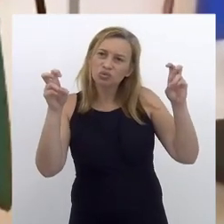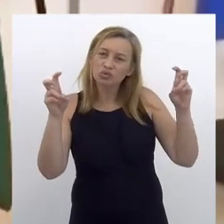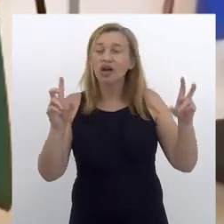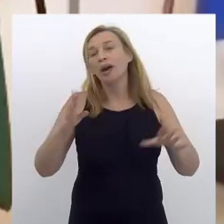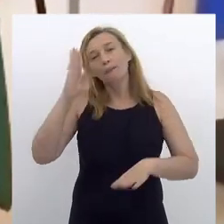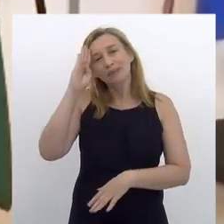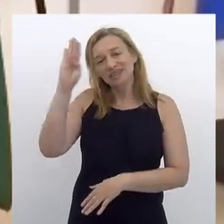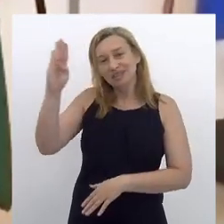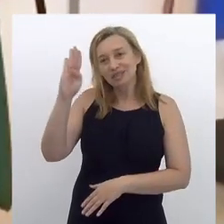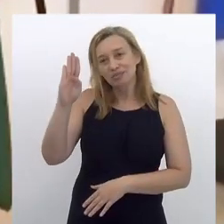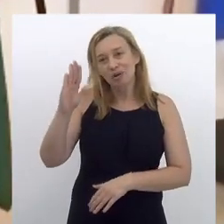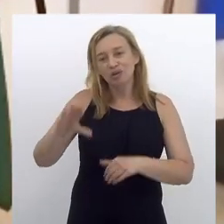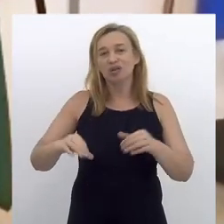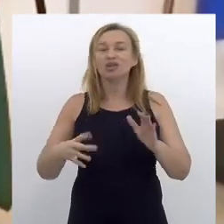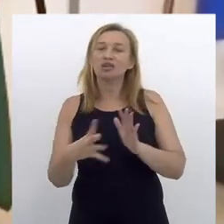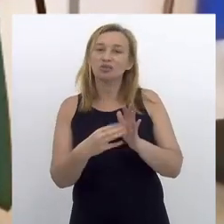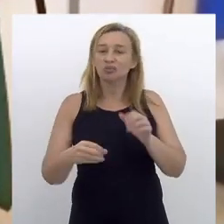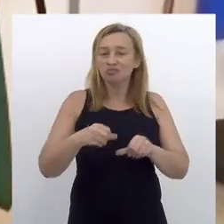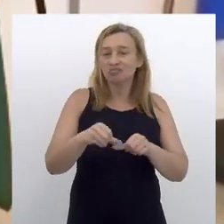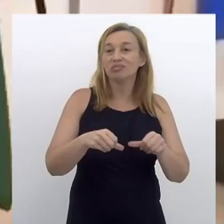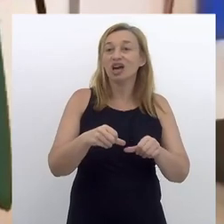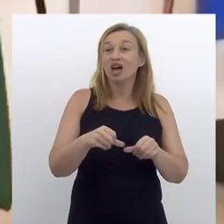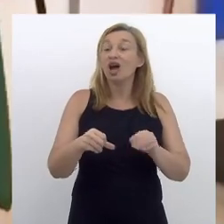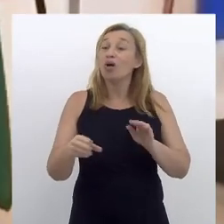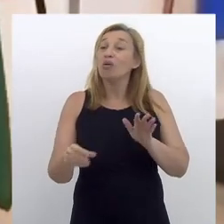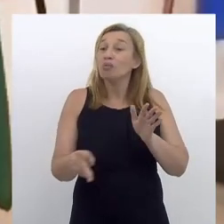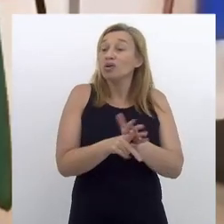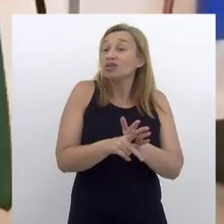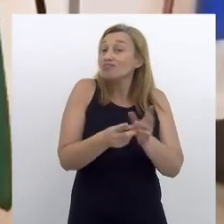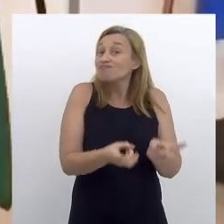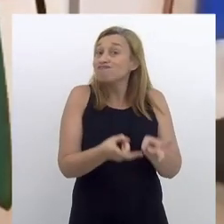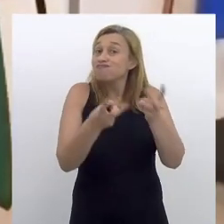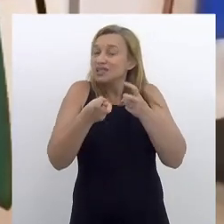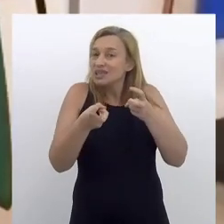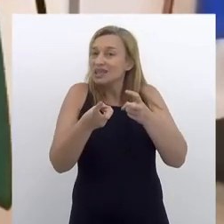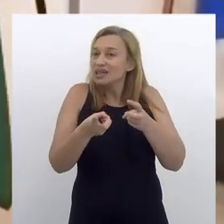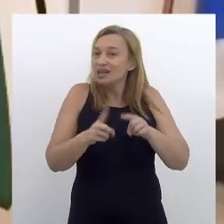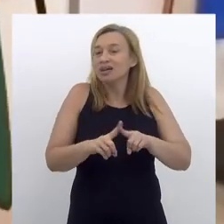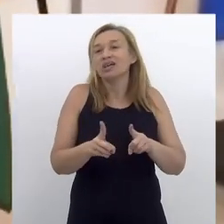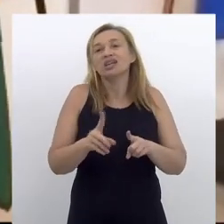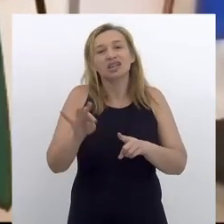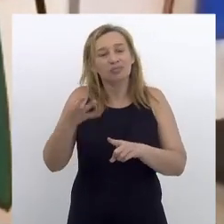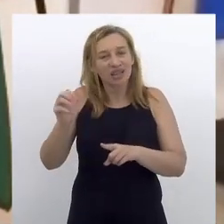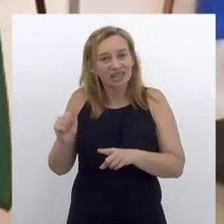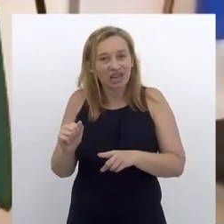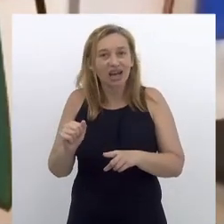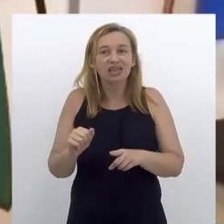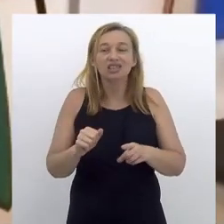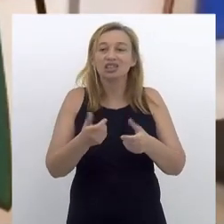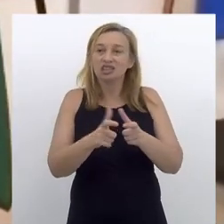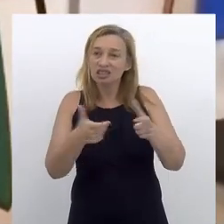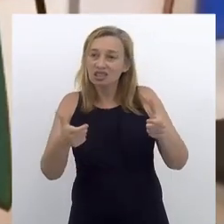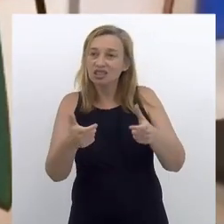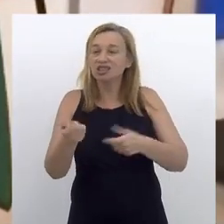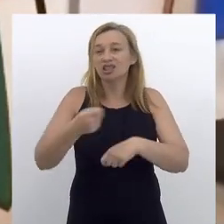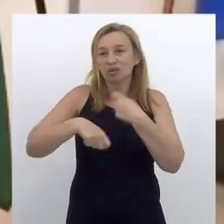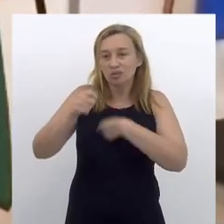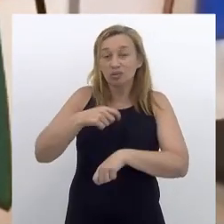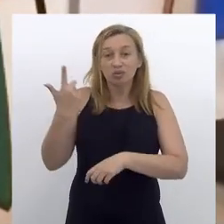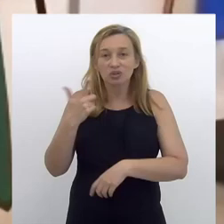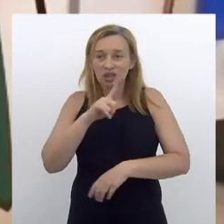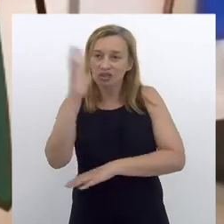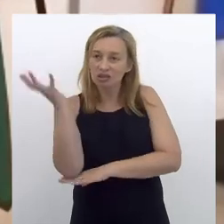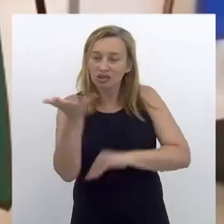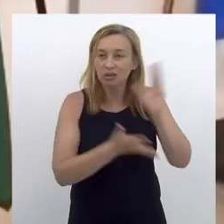questões, e isso é fundamental na modelagem de projeto, elas devem ser percebidas. As externalidades, os ganhos econômicos e os